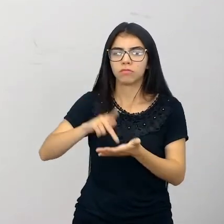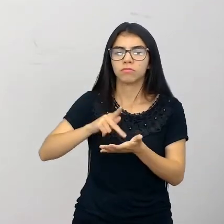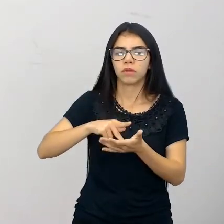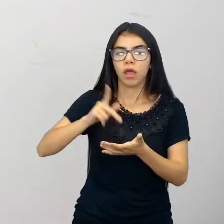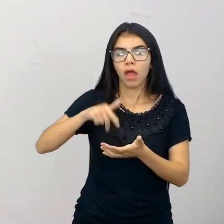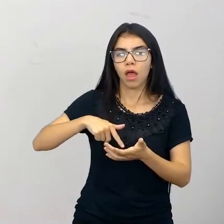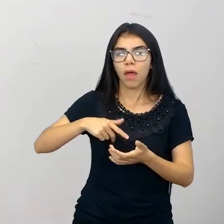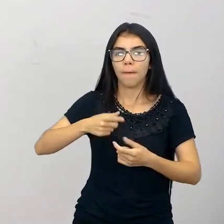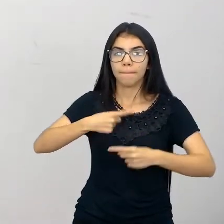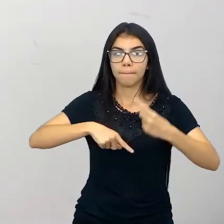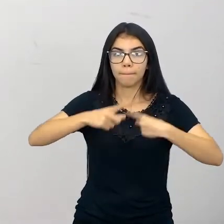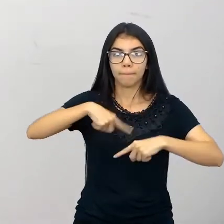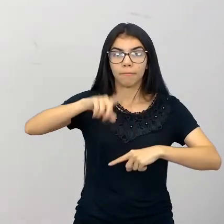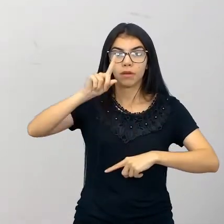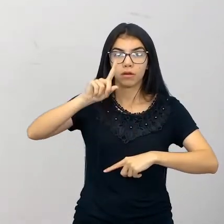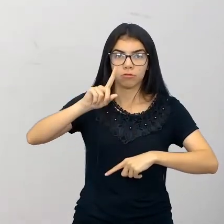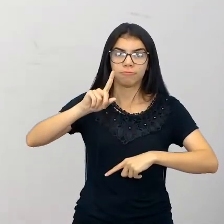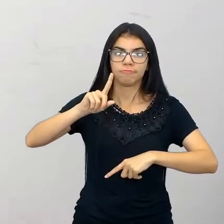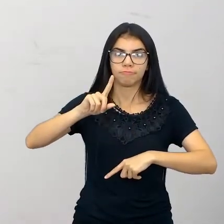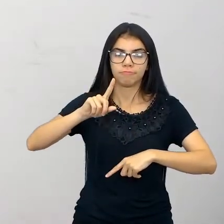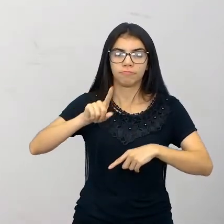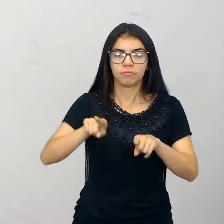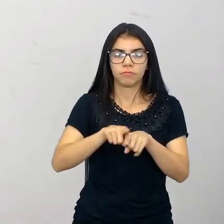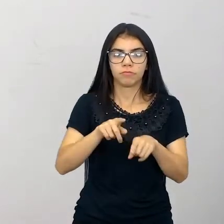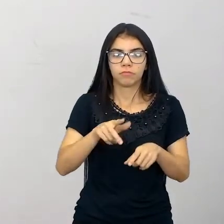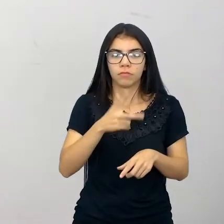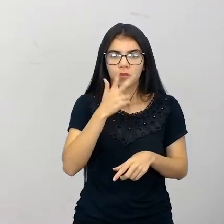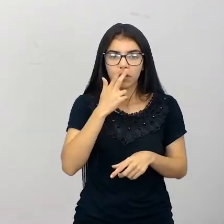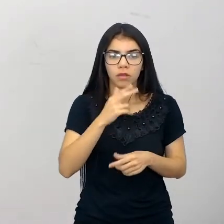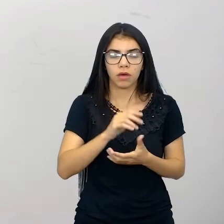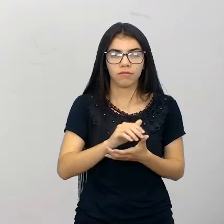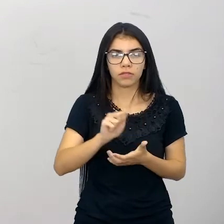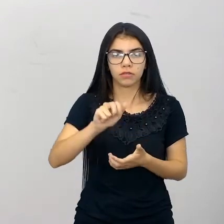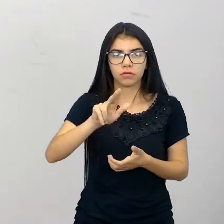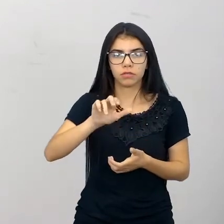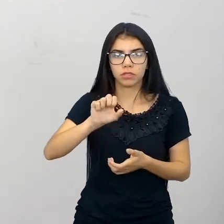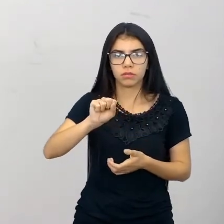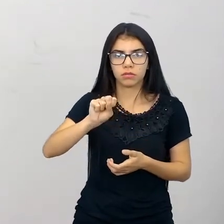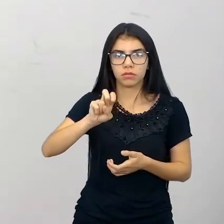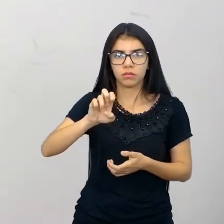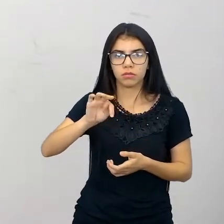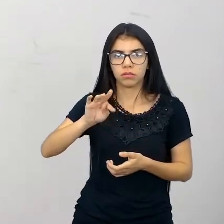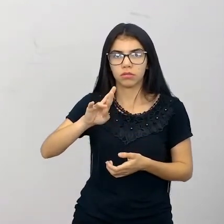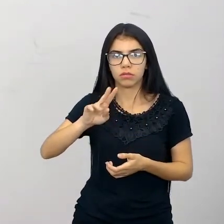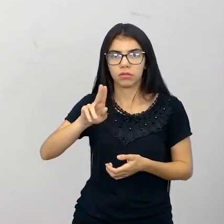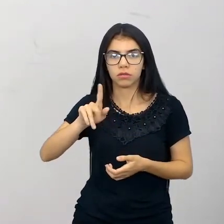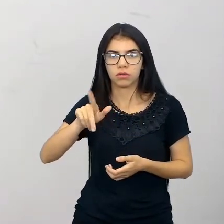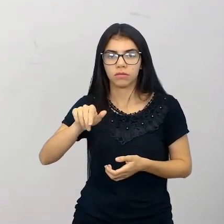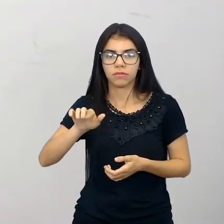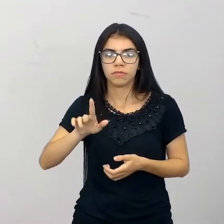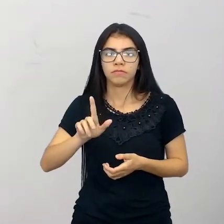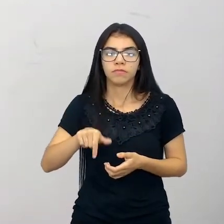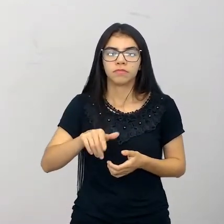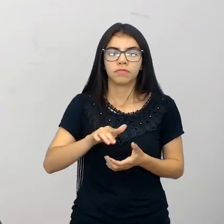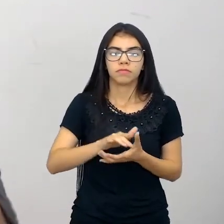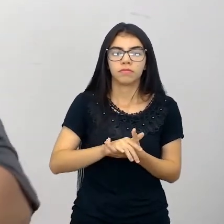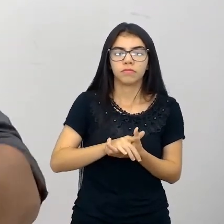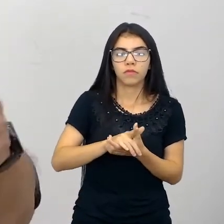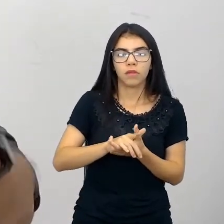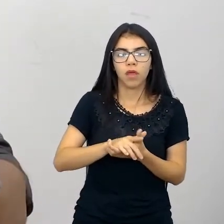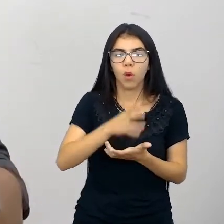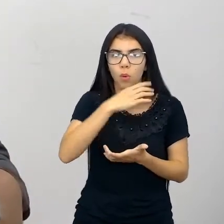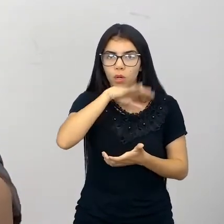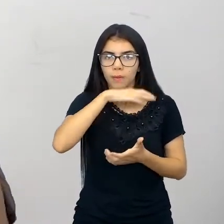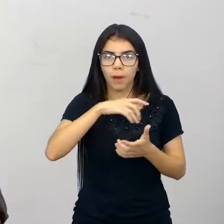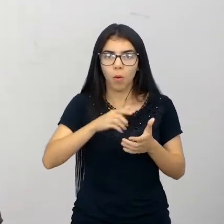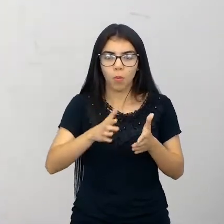melhorar. Tem aquela lógica do avestruz, né? O avestruz reza a lenda, né? Que ele vê um perigo, o avestruz é uma ave